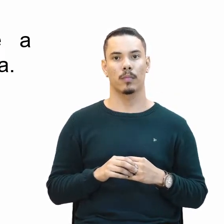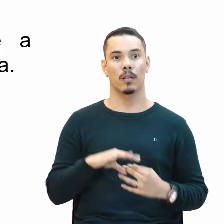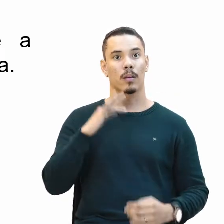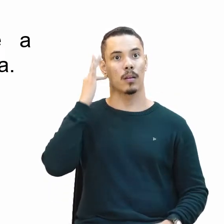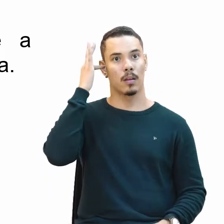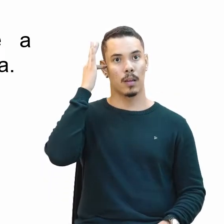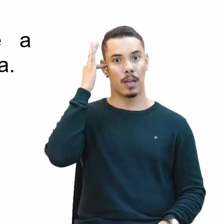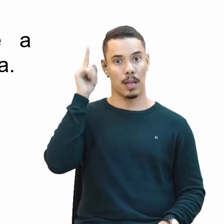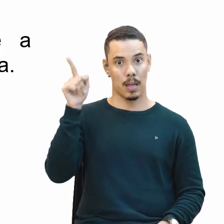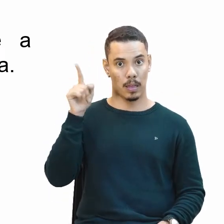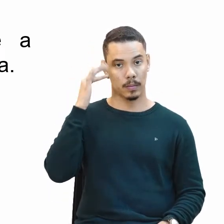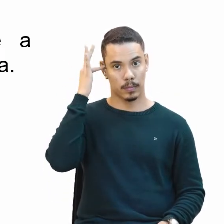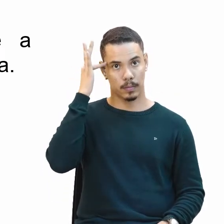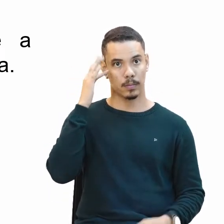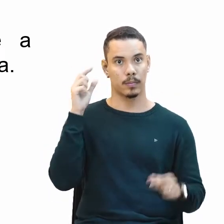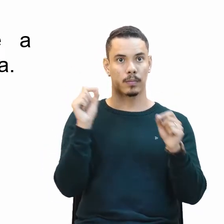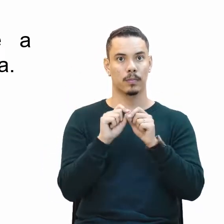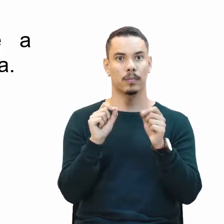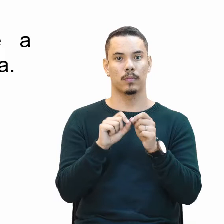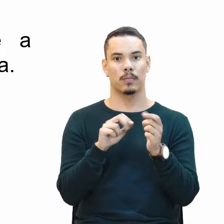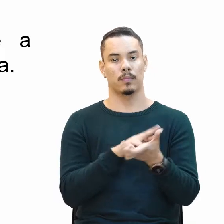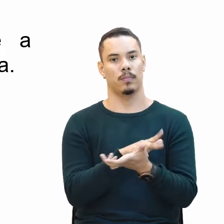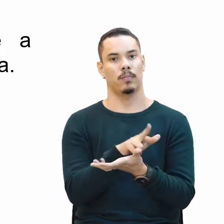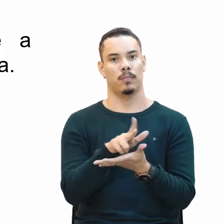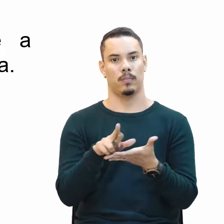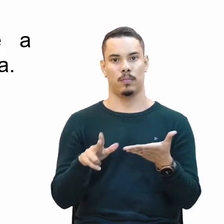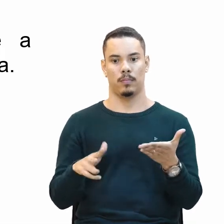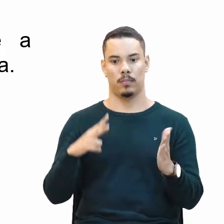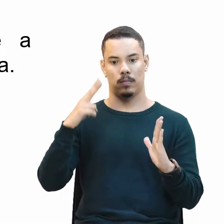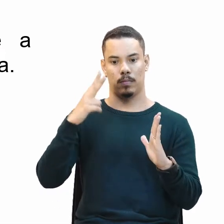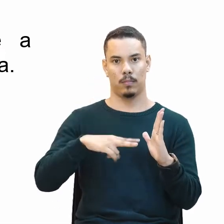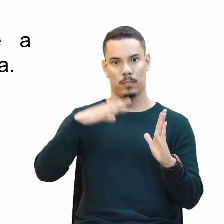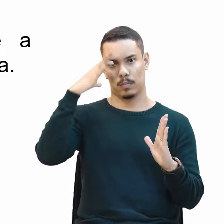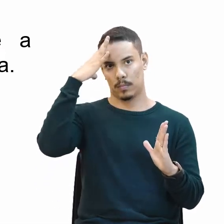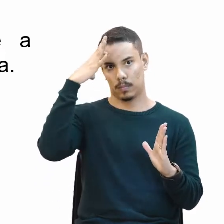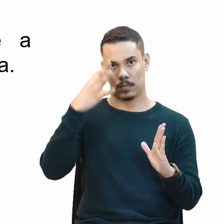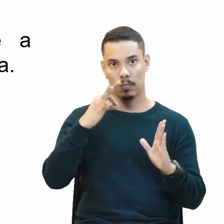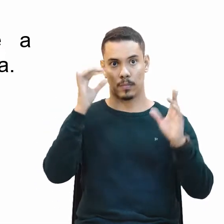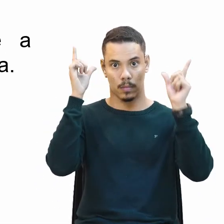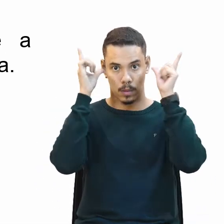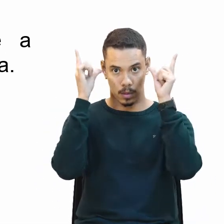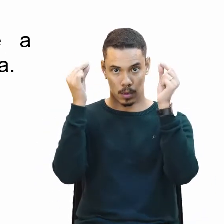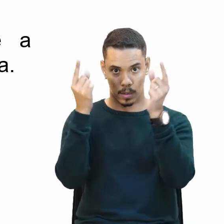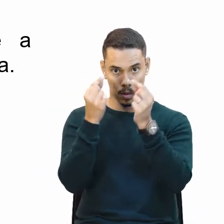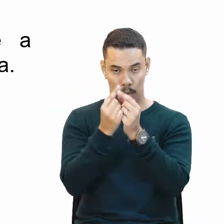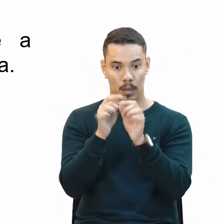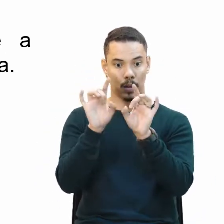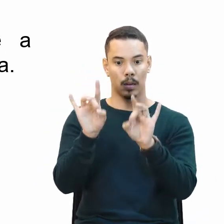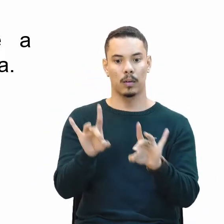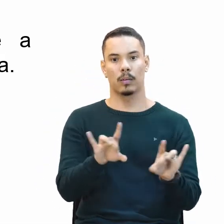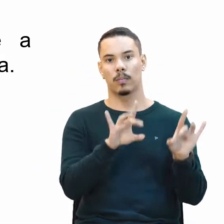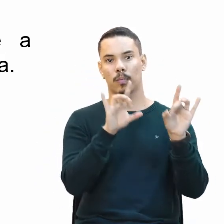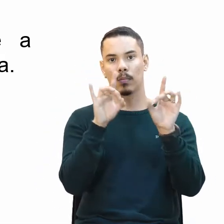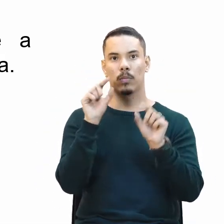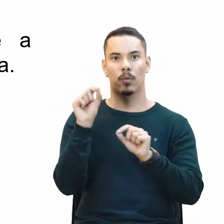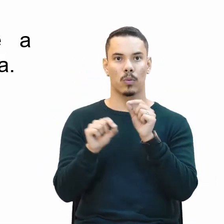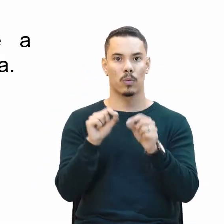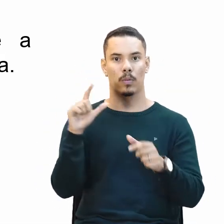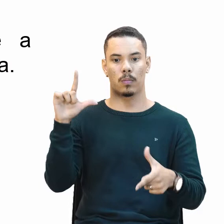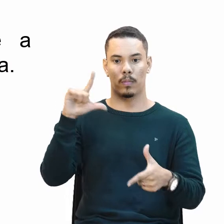essa filosofia faz uma seletiva releitura da filosofia grega, especialmente da